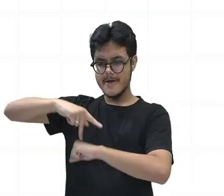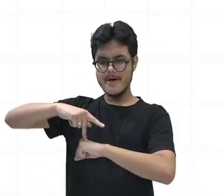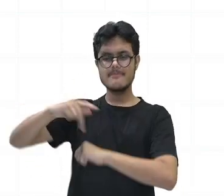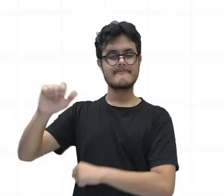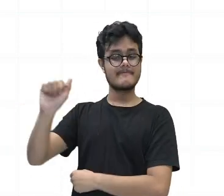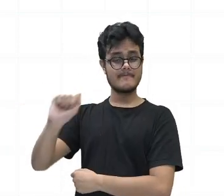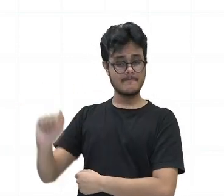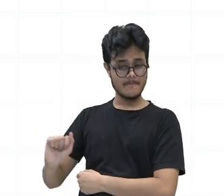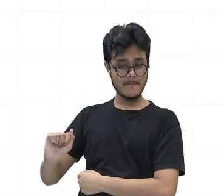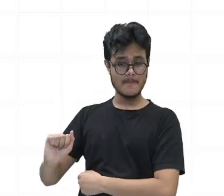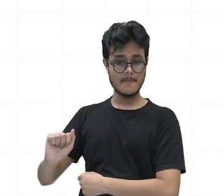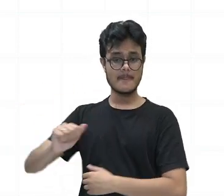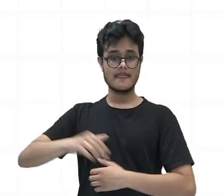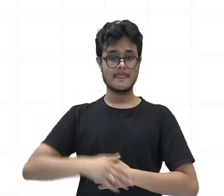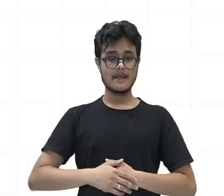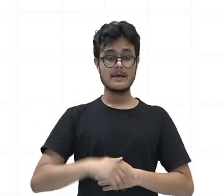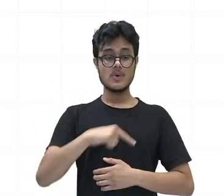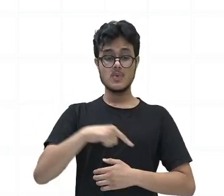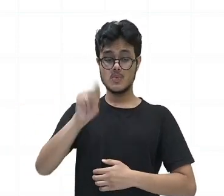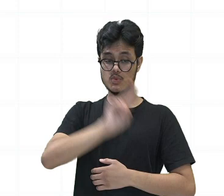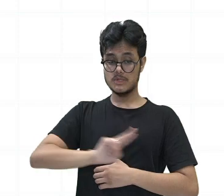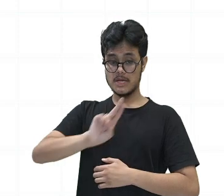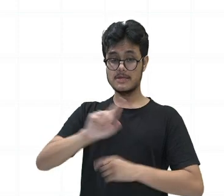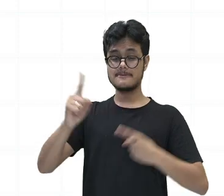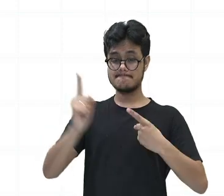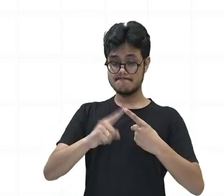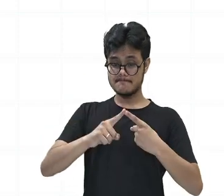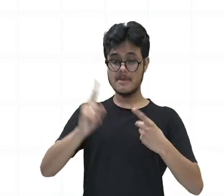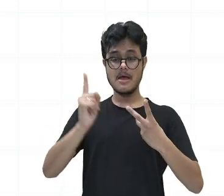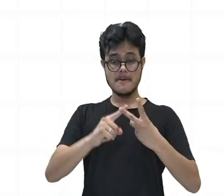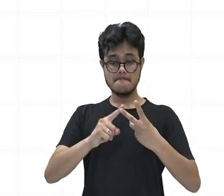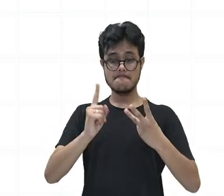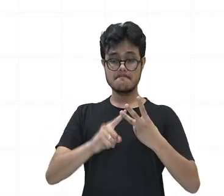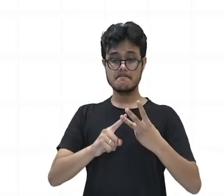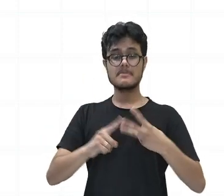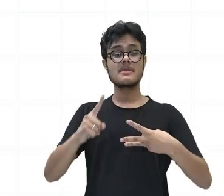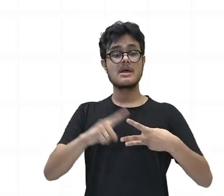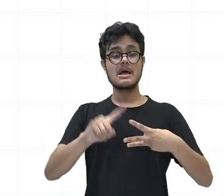folclórica argentina também, né? Muitas vezes usada em estilos como a zamba,